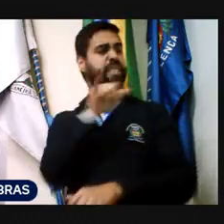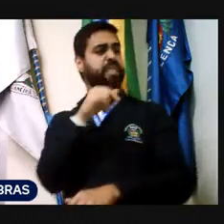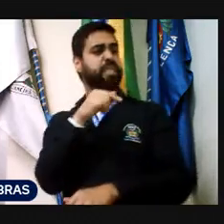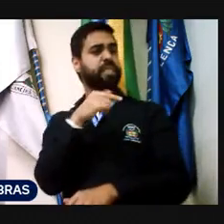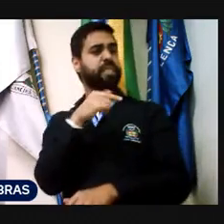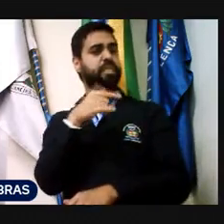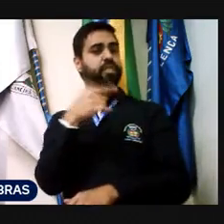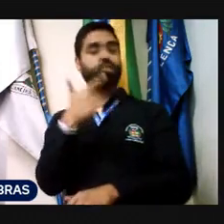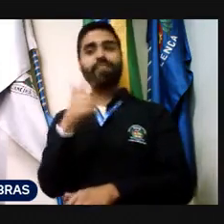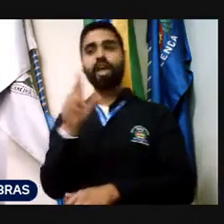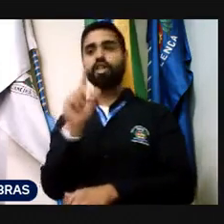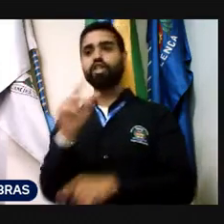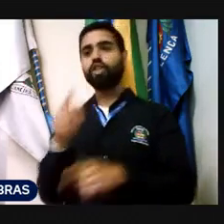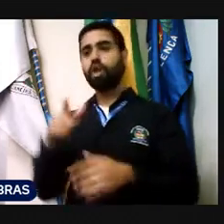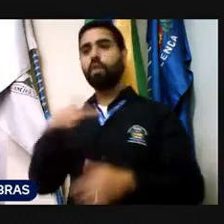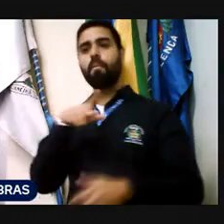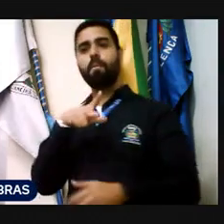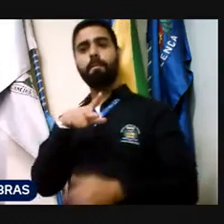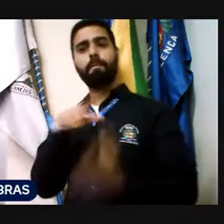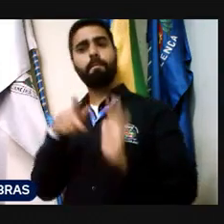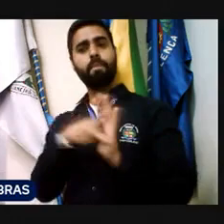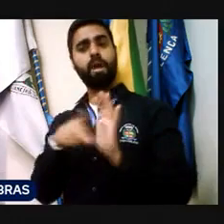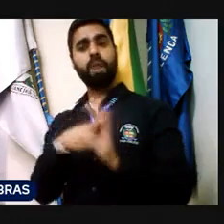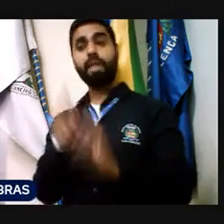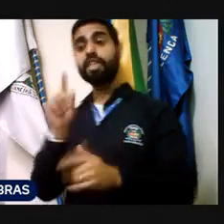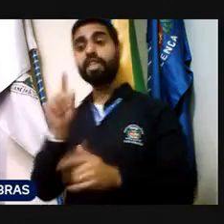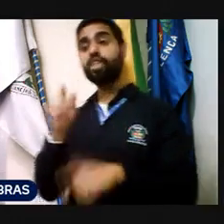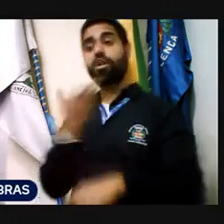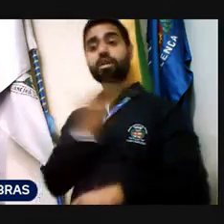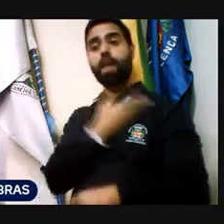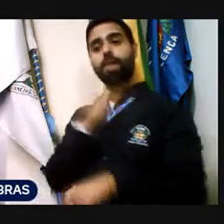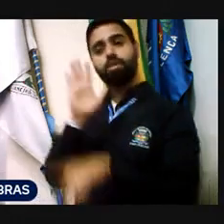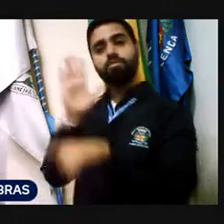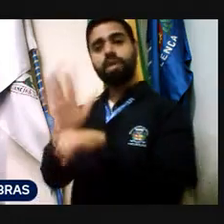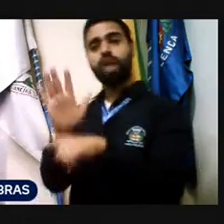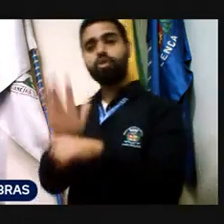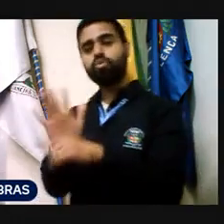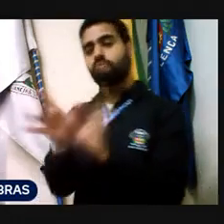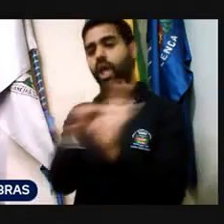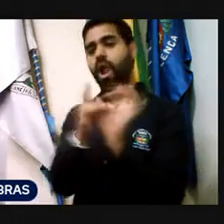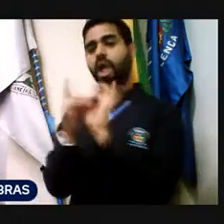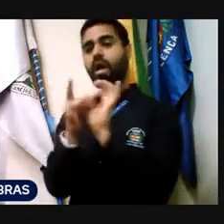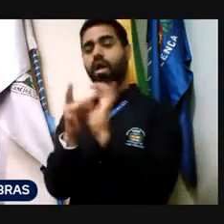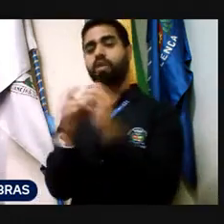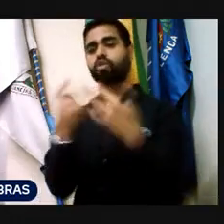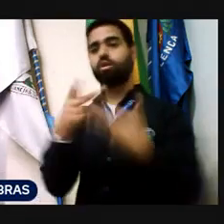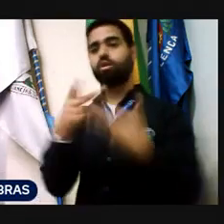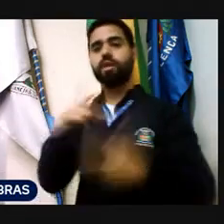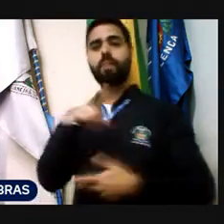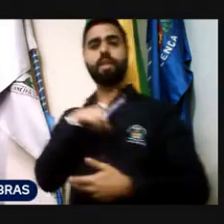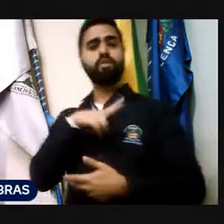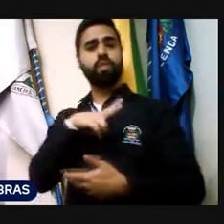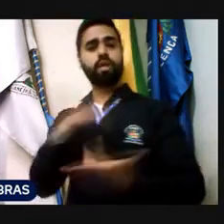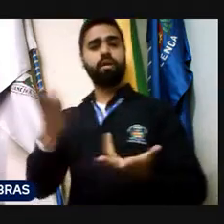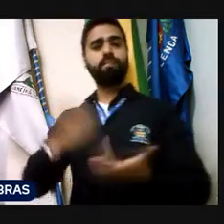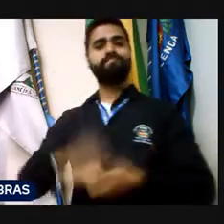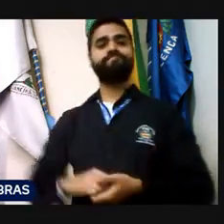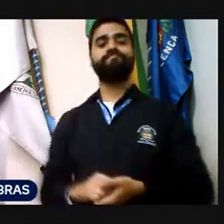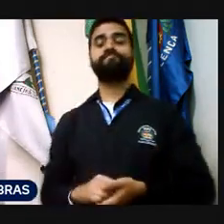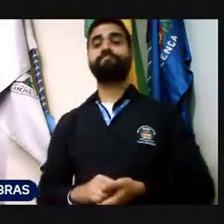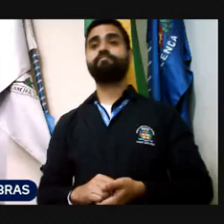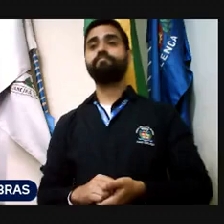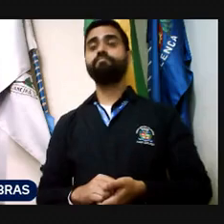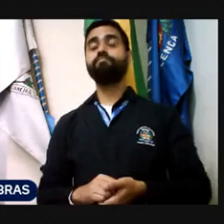com recursos próprios, é recurso de amigos, é recurso de parcerias de público-privado, né, que a gente tem